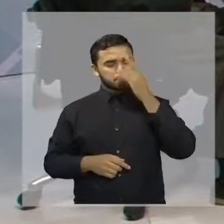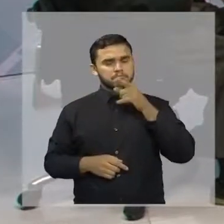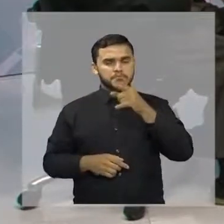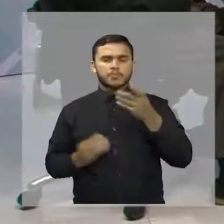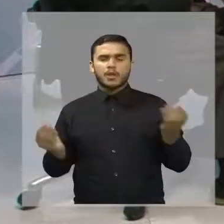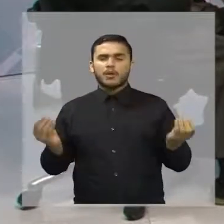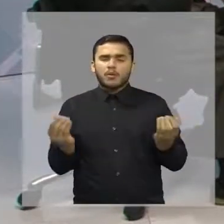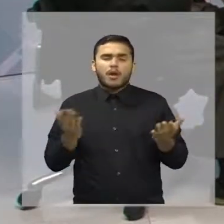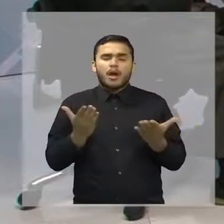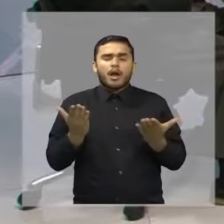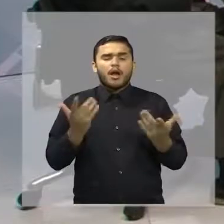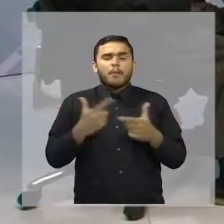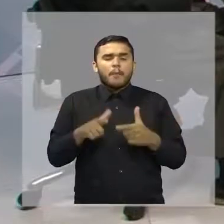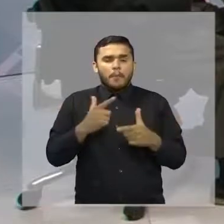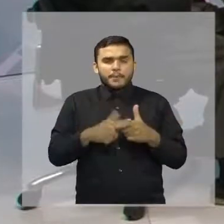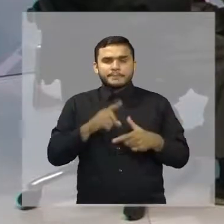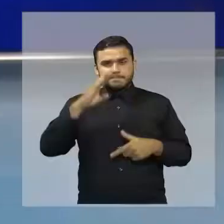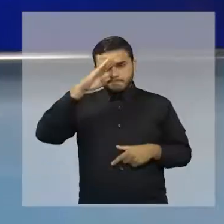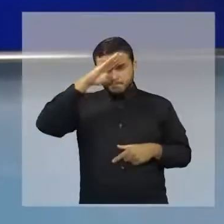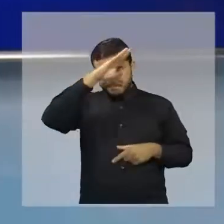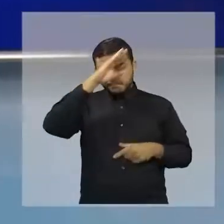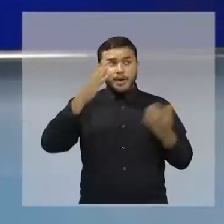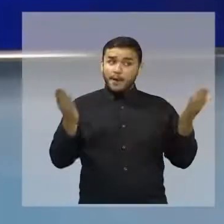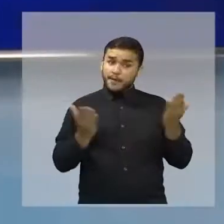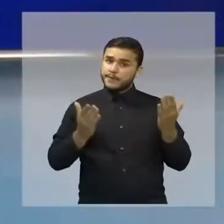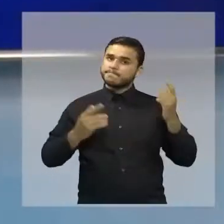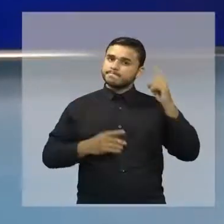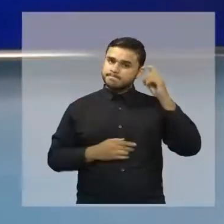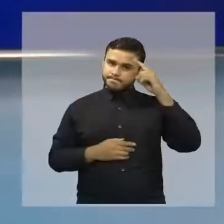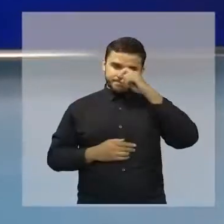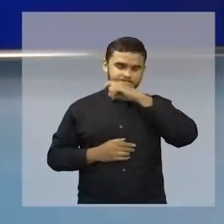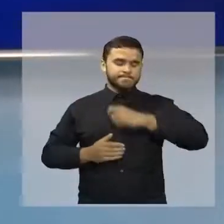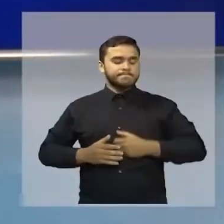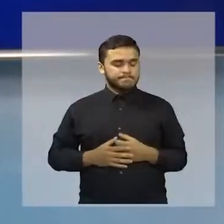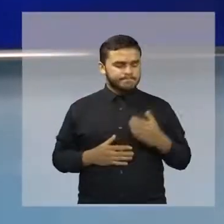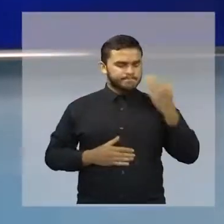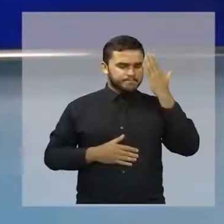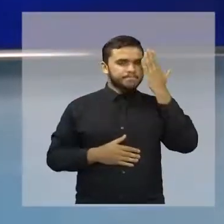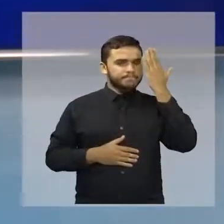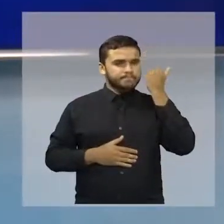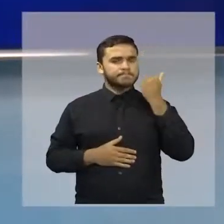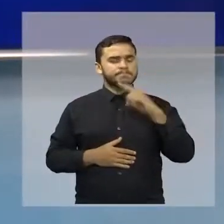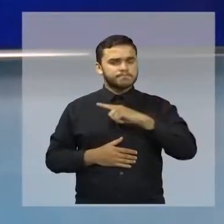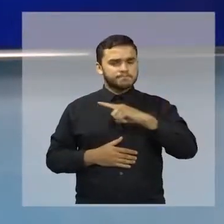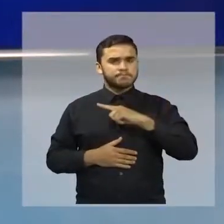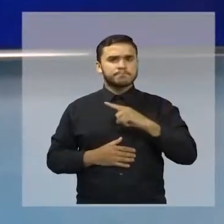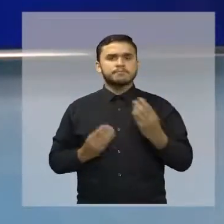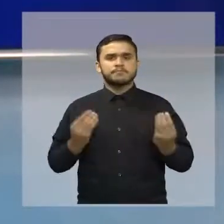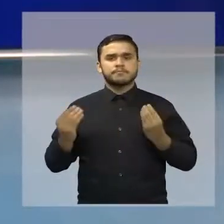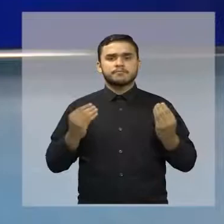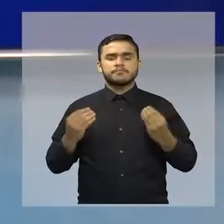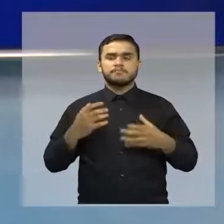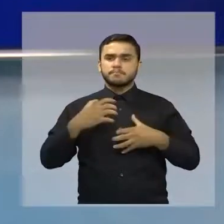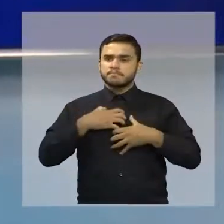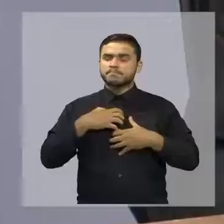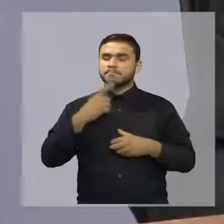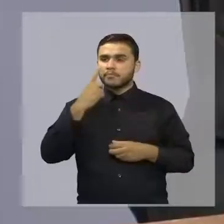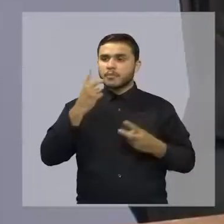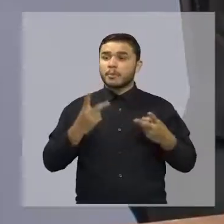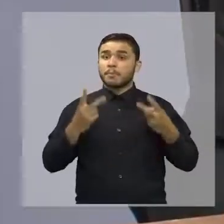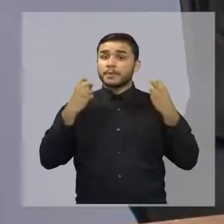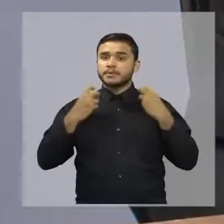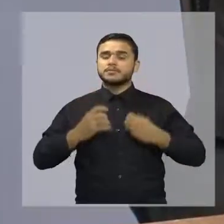áridos do atual governo, a gente tem que fazer com muito cuidado, porque a gente sabe que hoje há uma sensibilidade